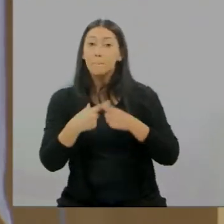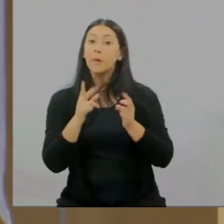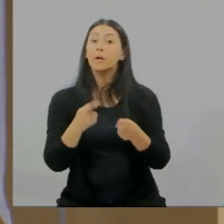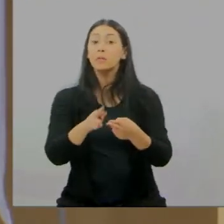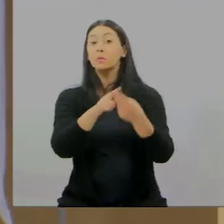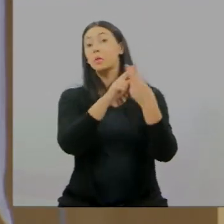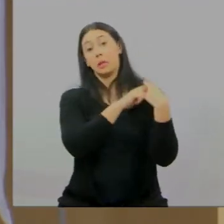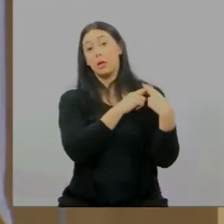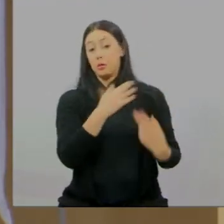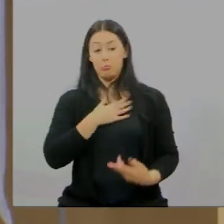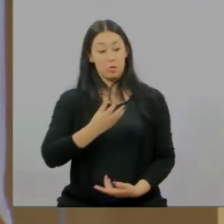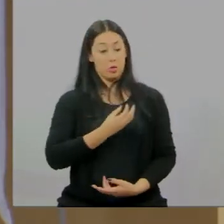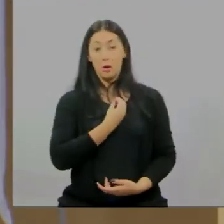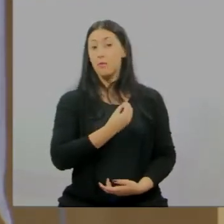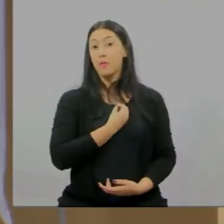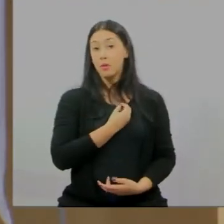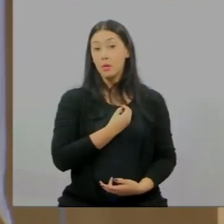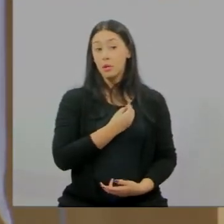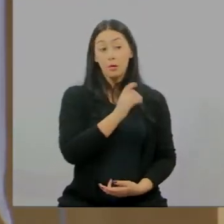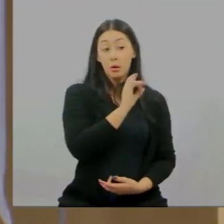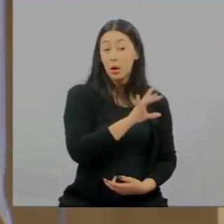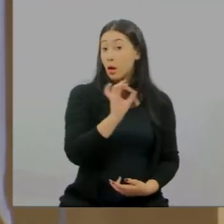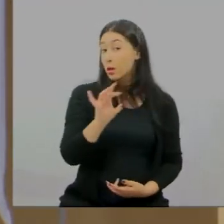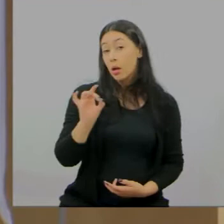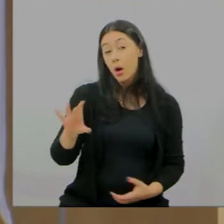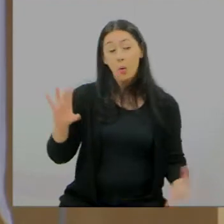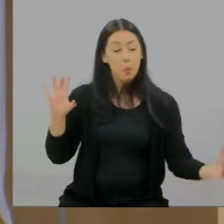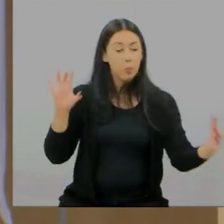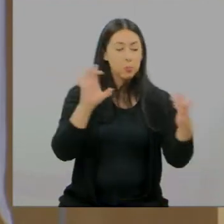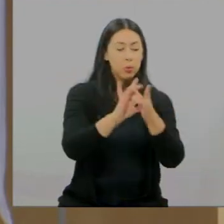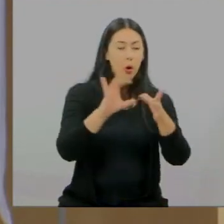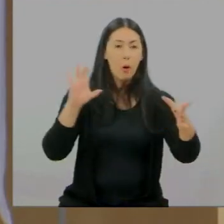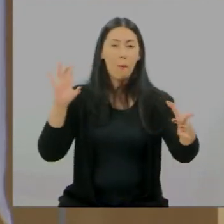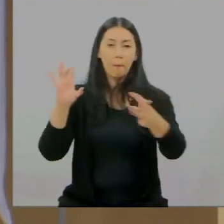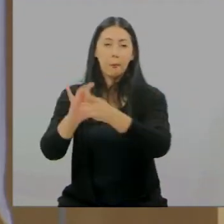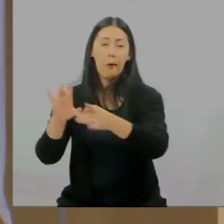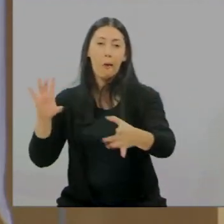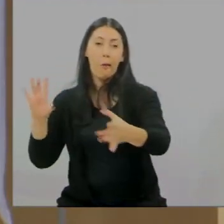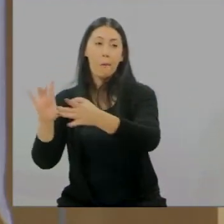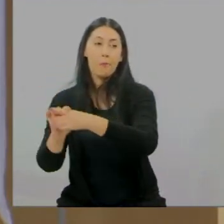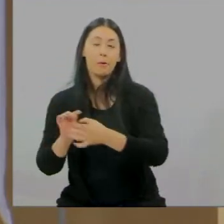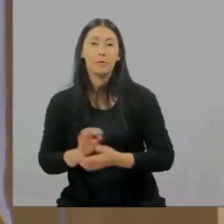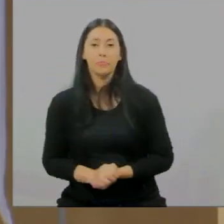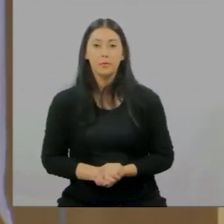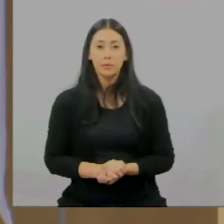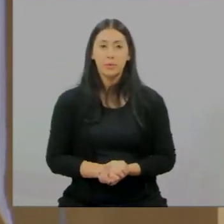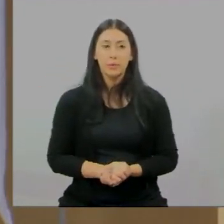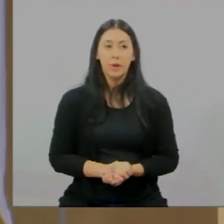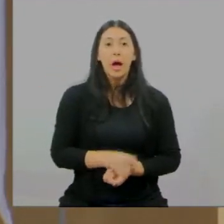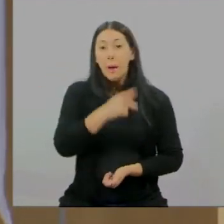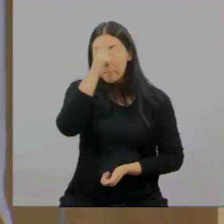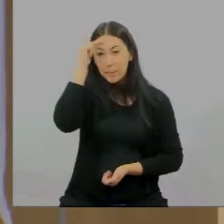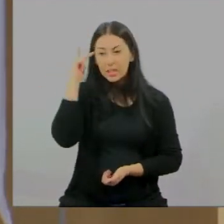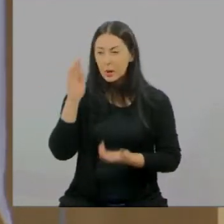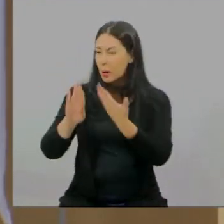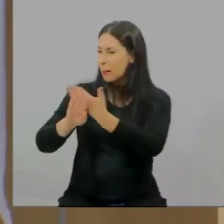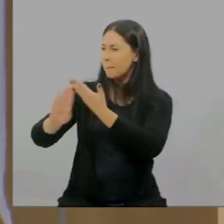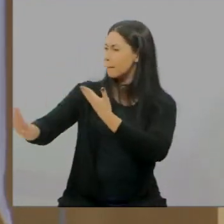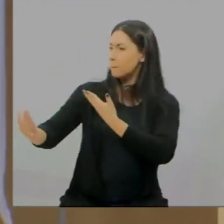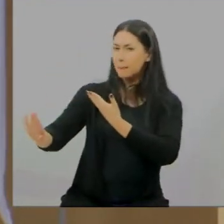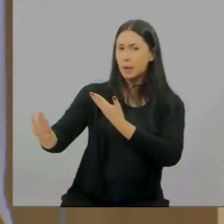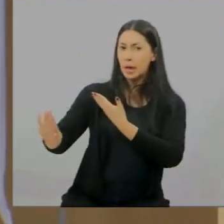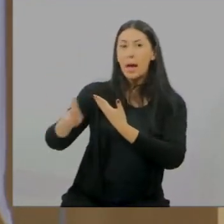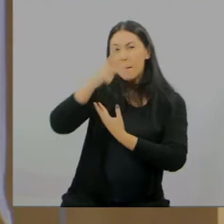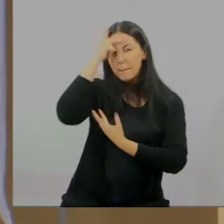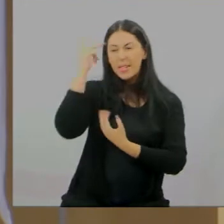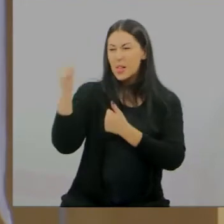vida e da vida de cada um é de todos juntos. Cobre aquele que não está fazendo distanciamento ao seu lado. Cobre aquele